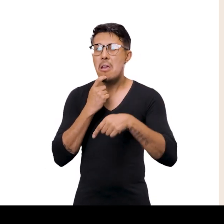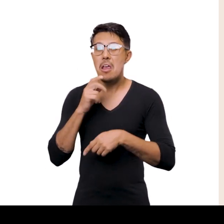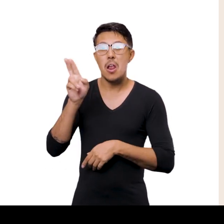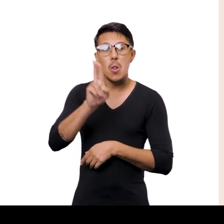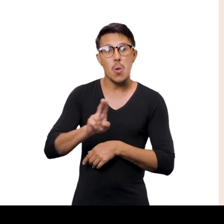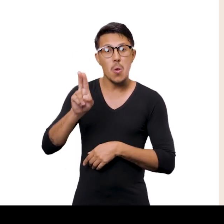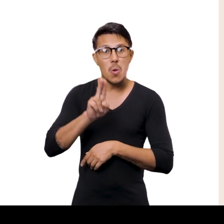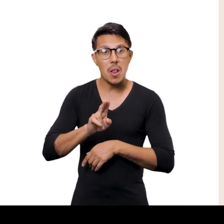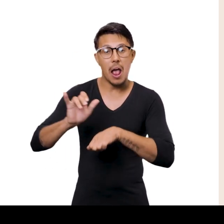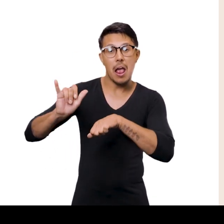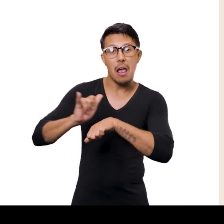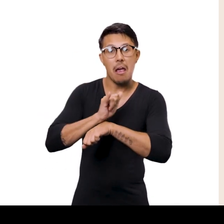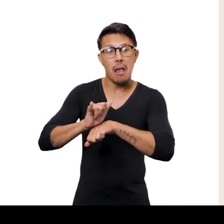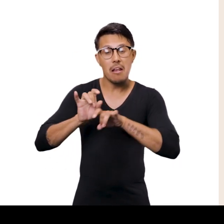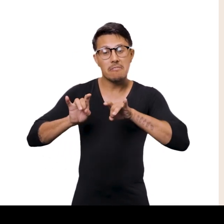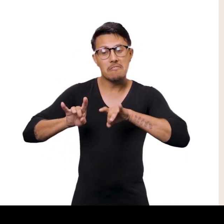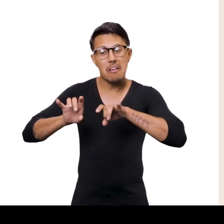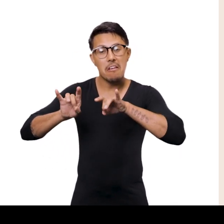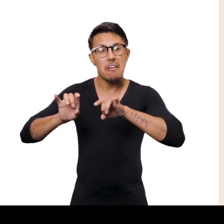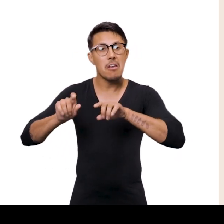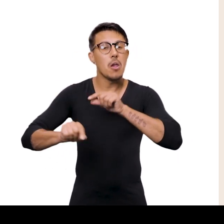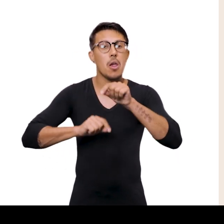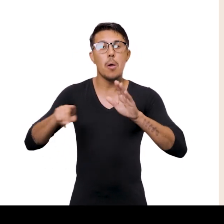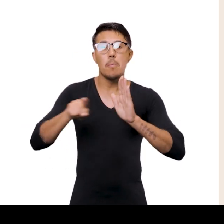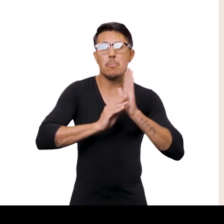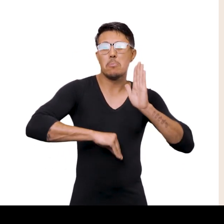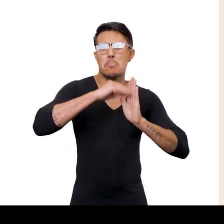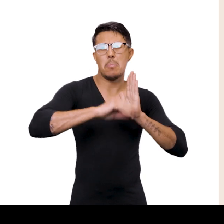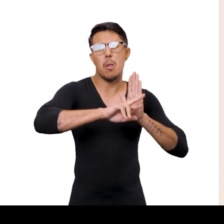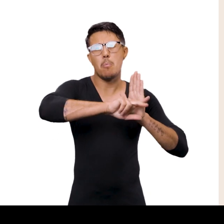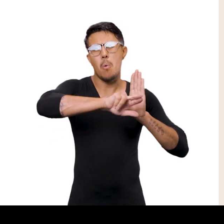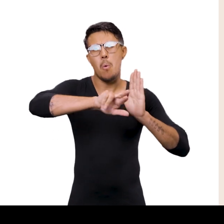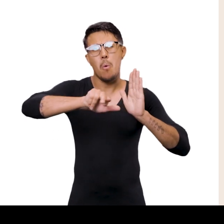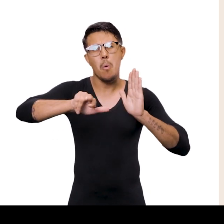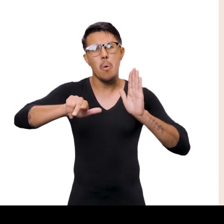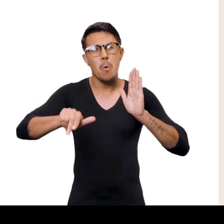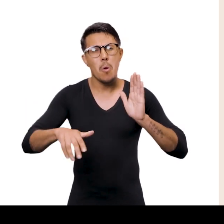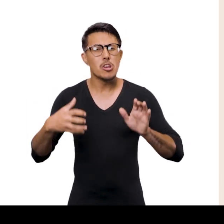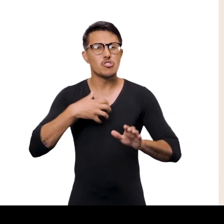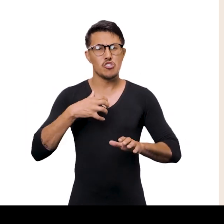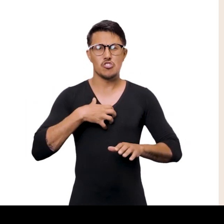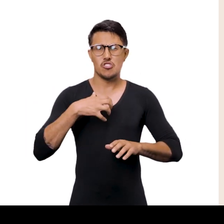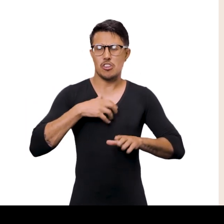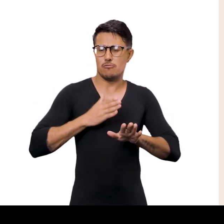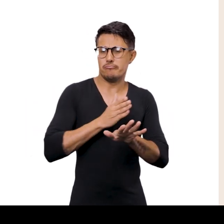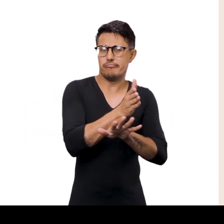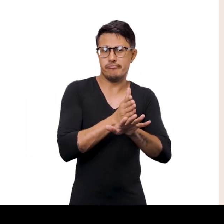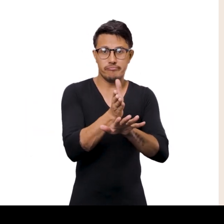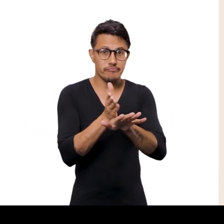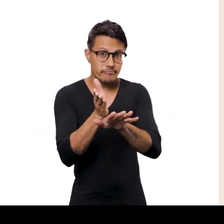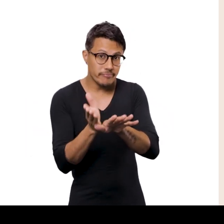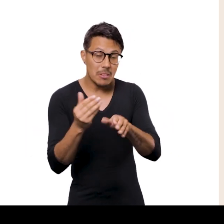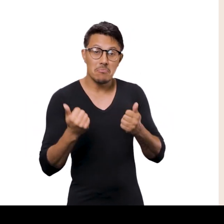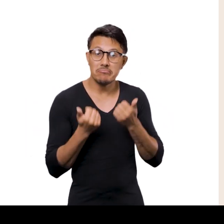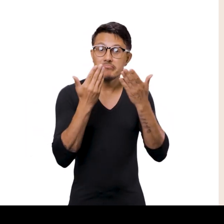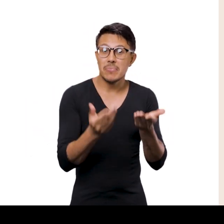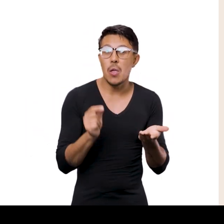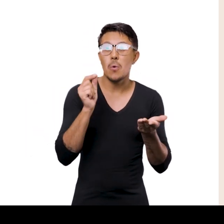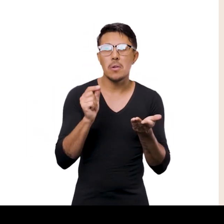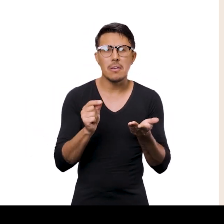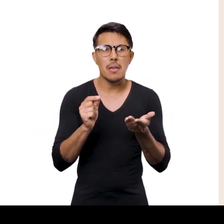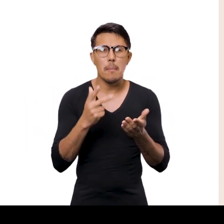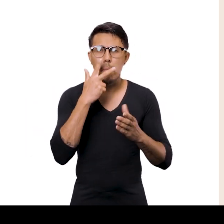Leonilson irá usar essa técnica em muitas de suas pinturas de grandes dimensões, conferindo-lhes